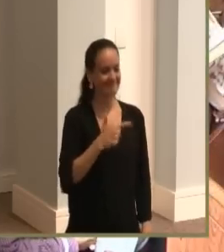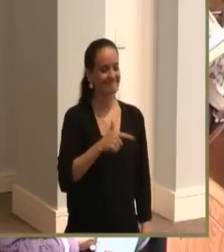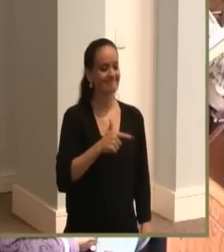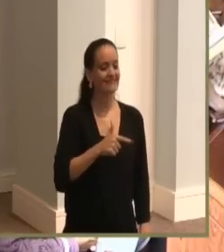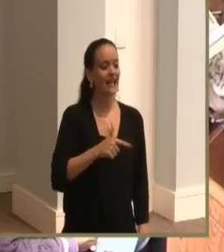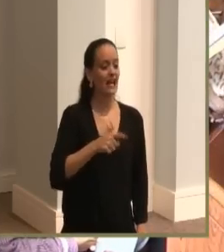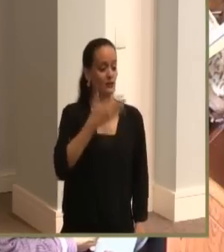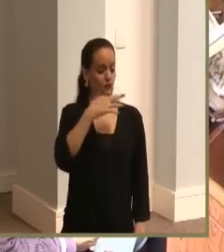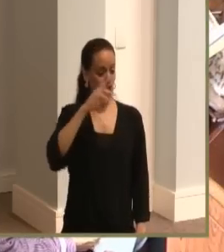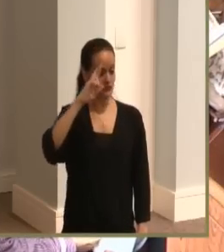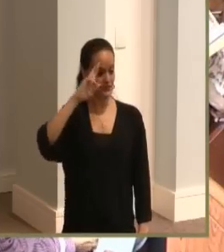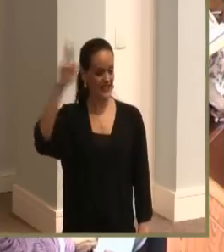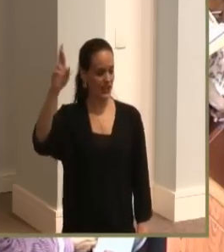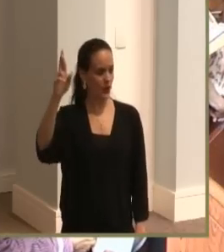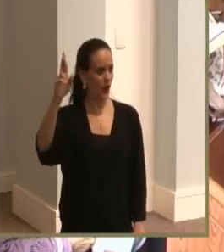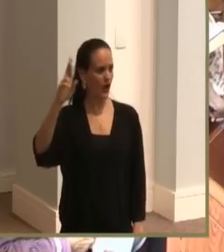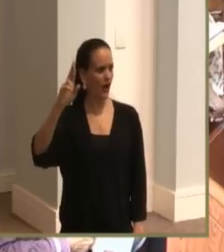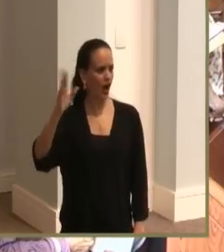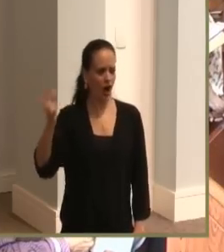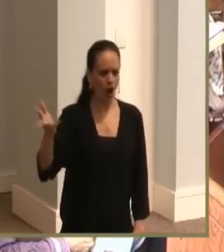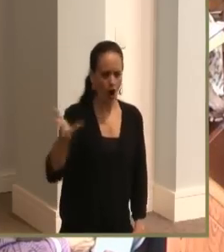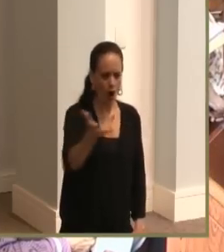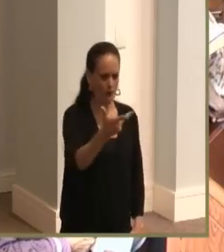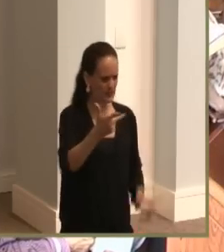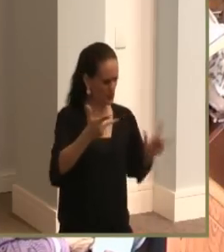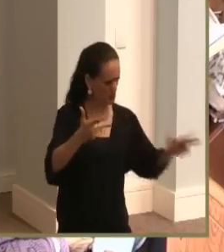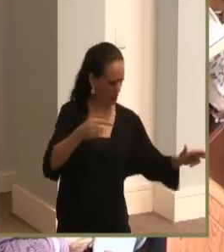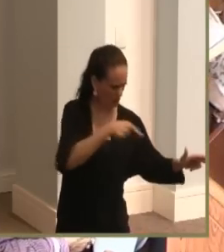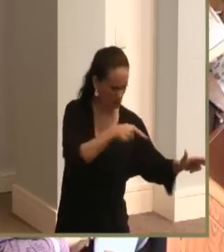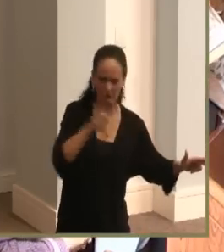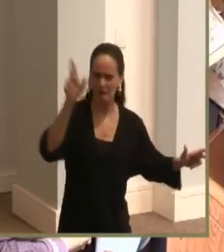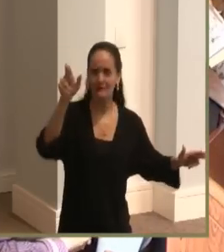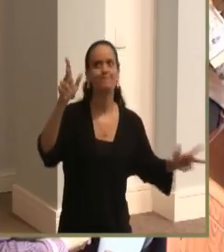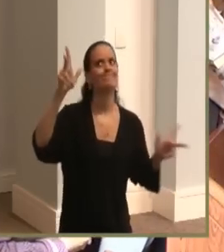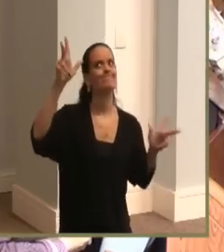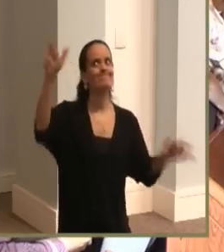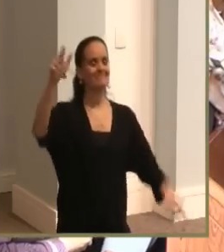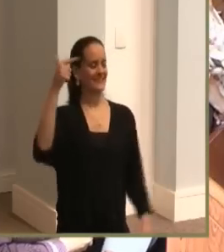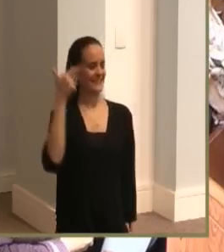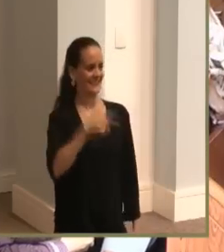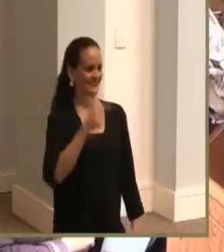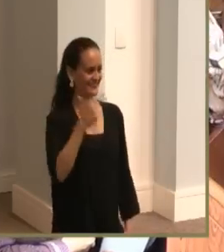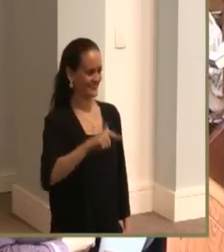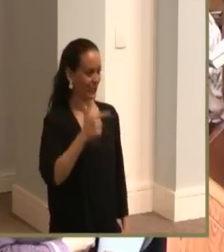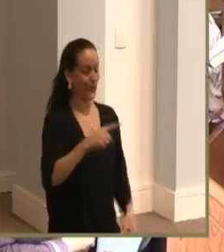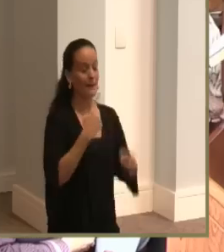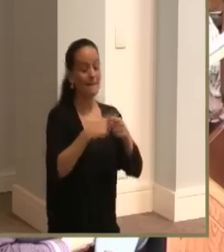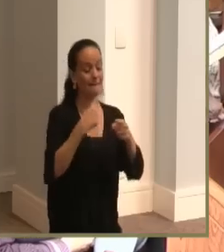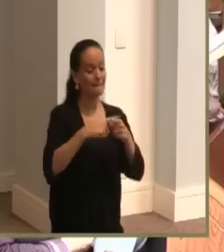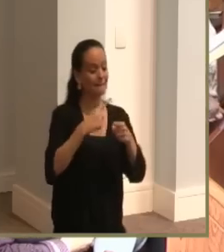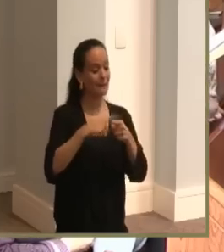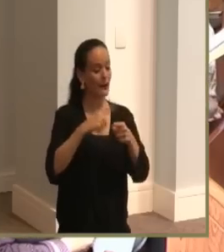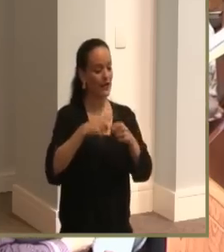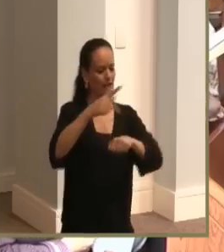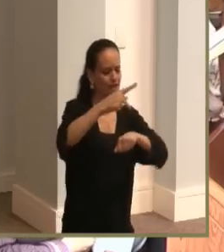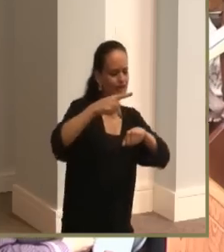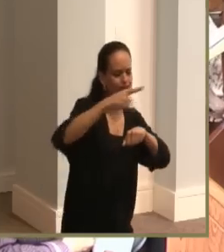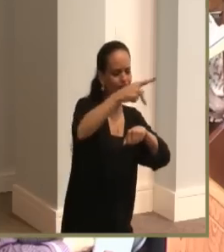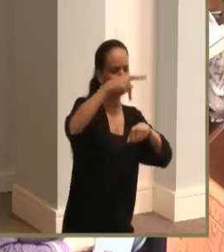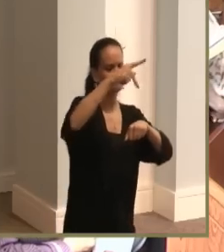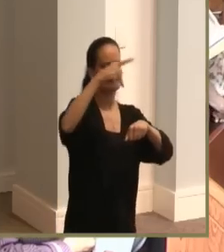há obras como as tuas. Todas as nações que fizeste virão e